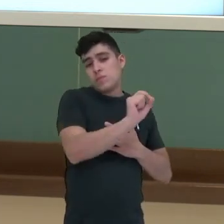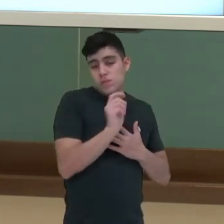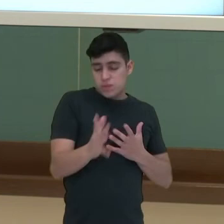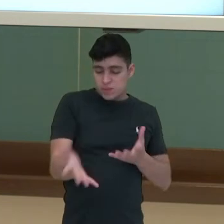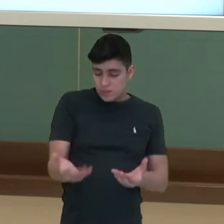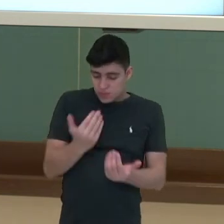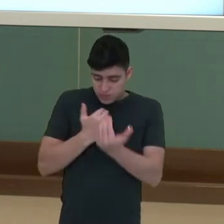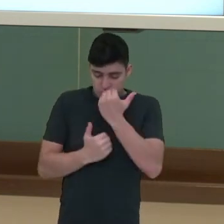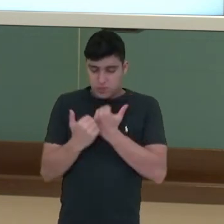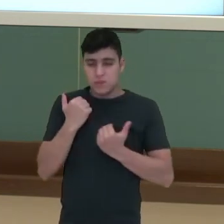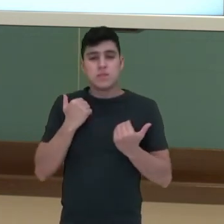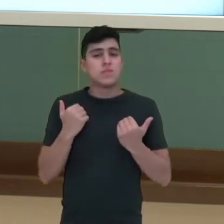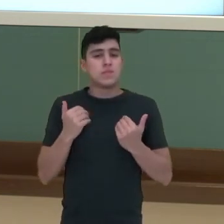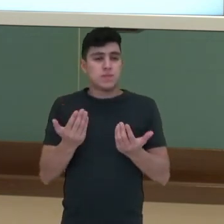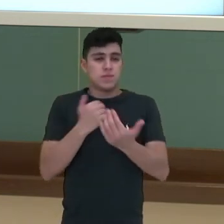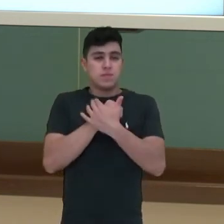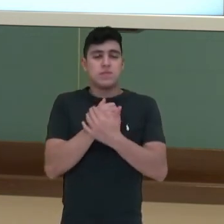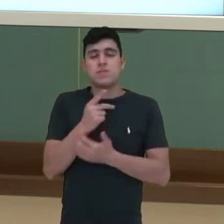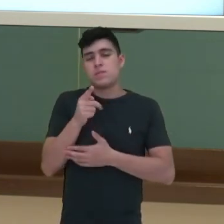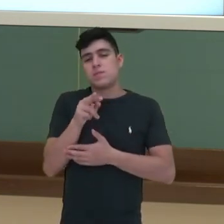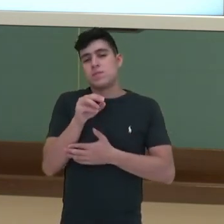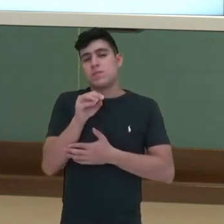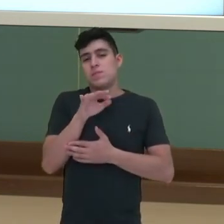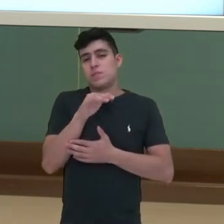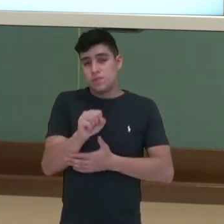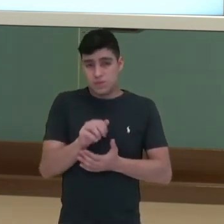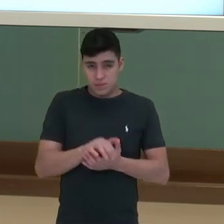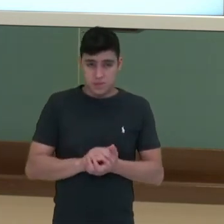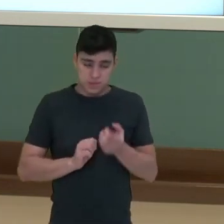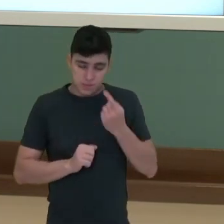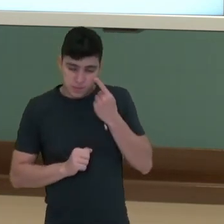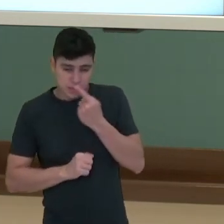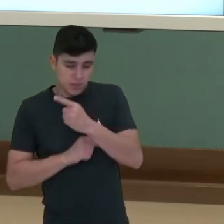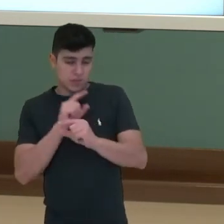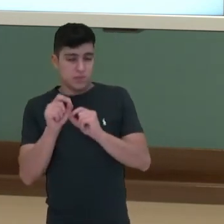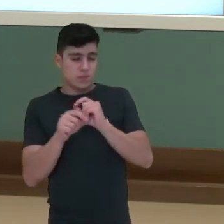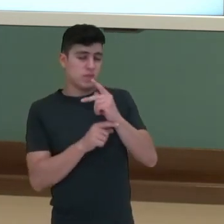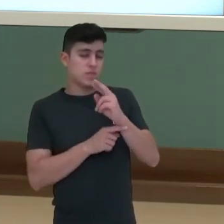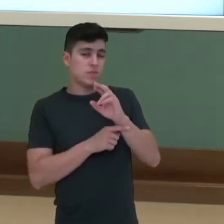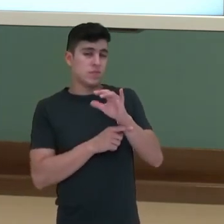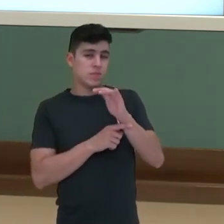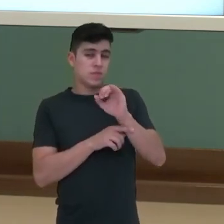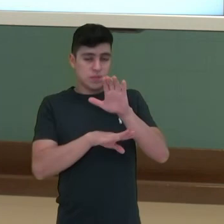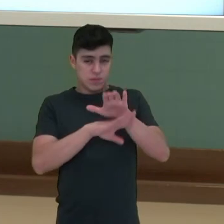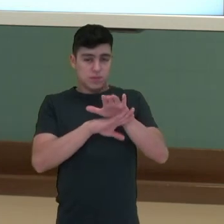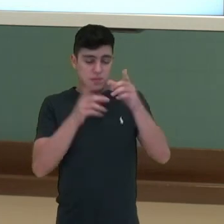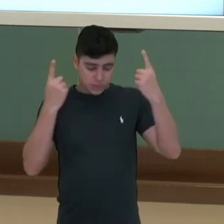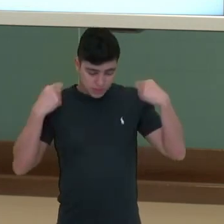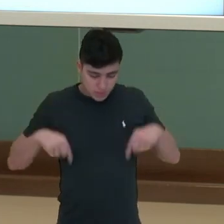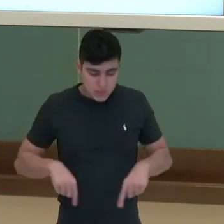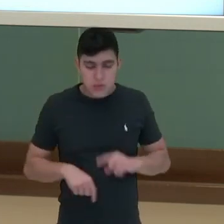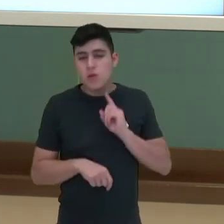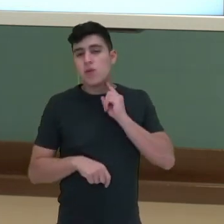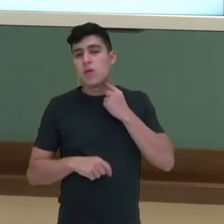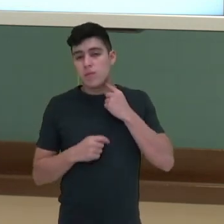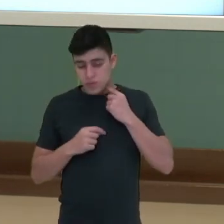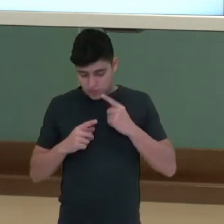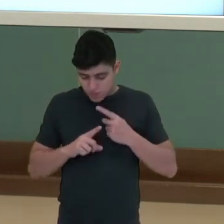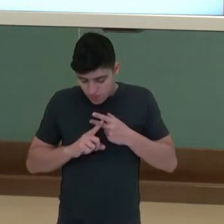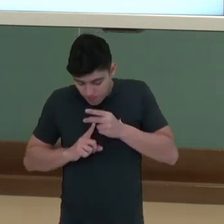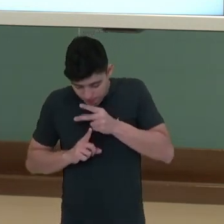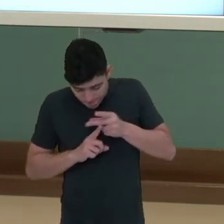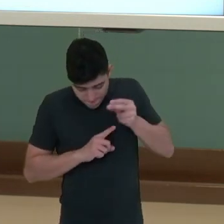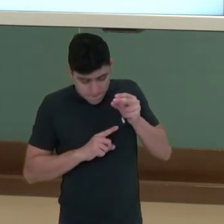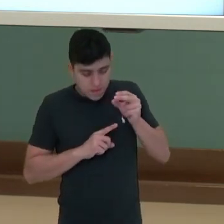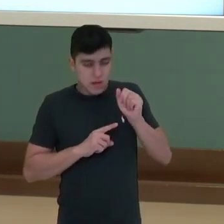nós podemos ter proteínas. Essas proteínas vegetais ajudam na produção de hormônios, anticorpos e